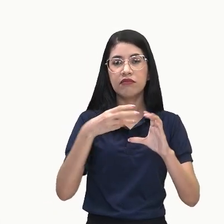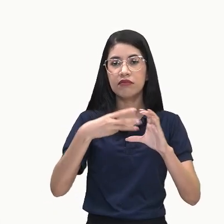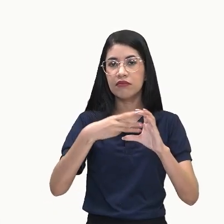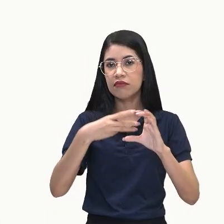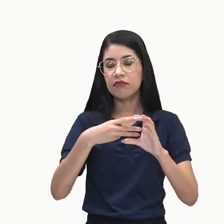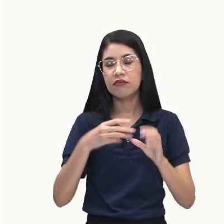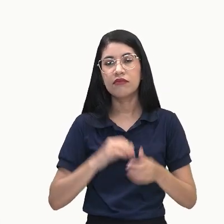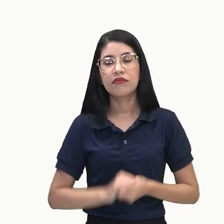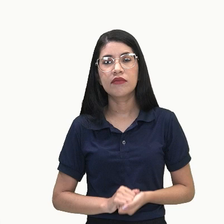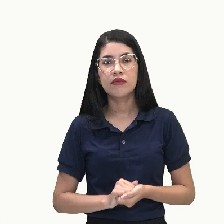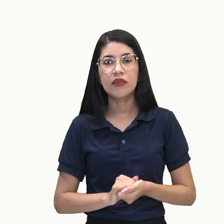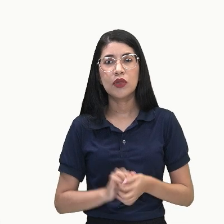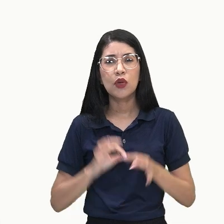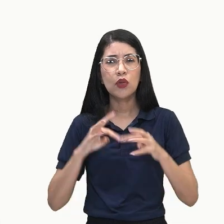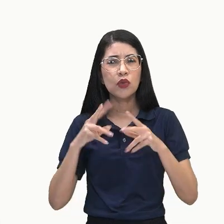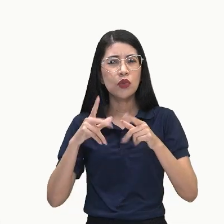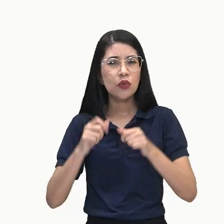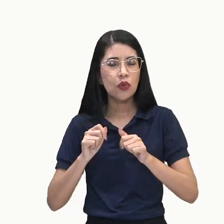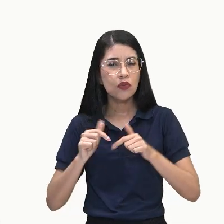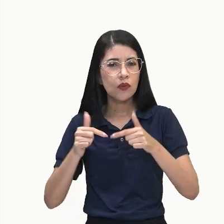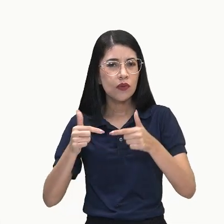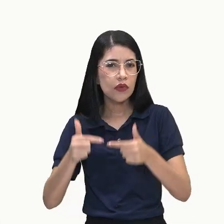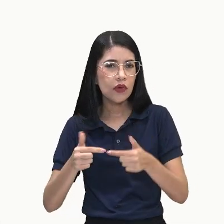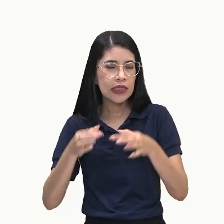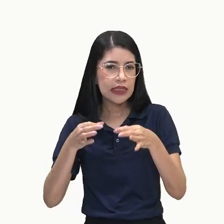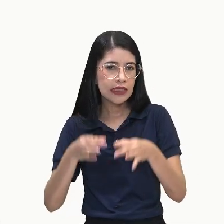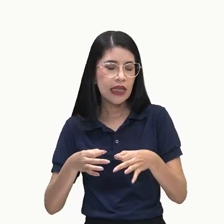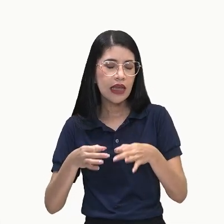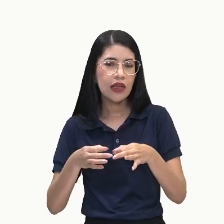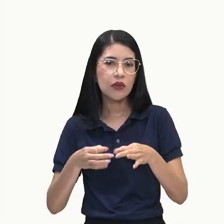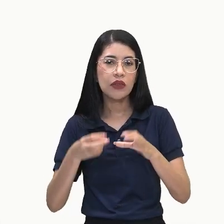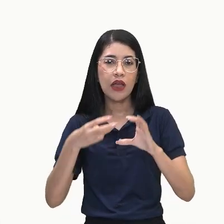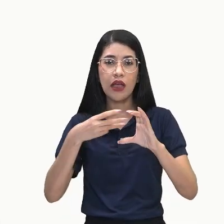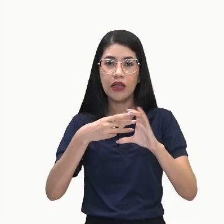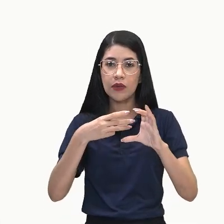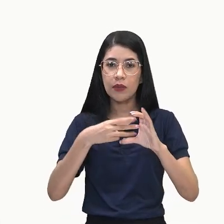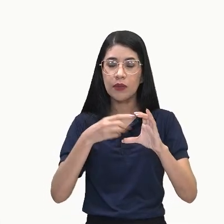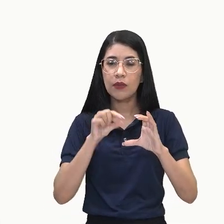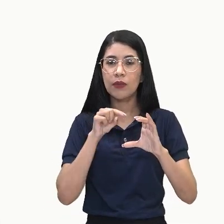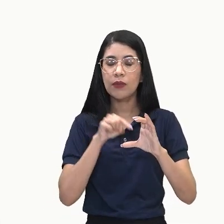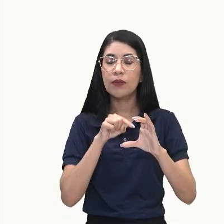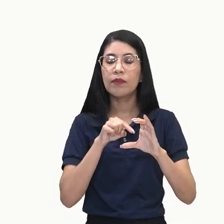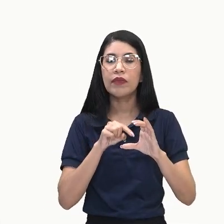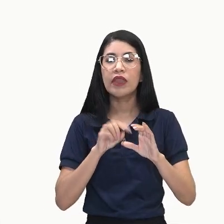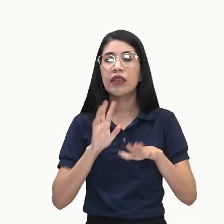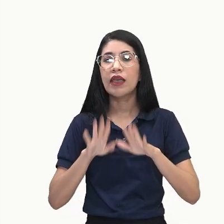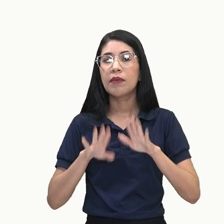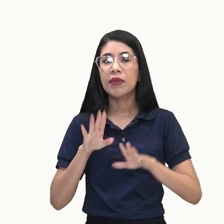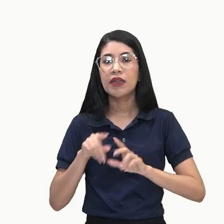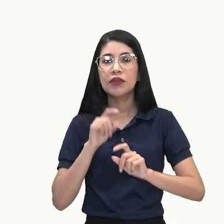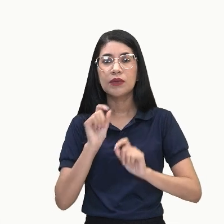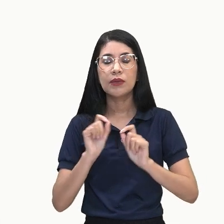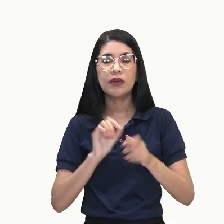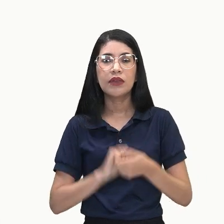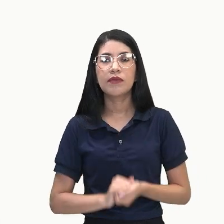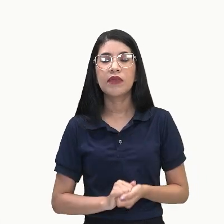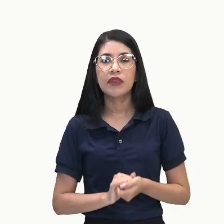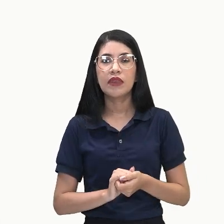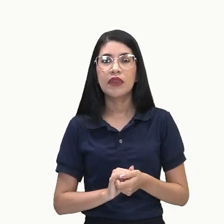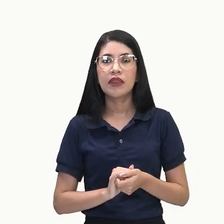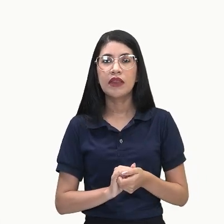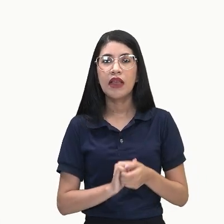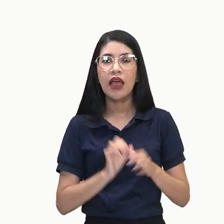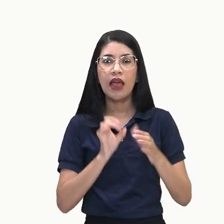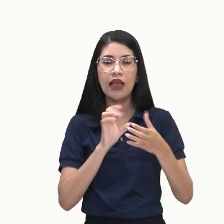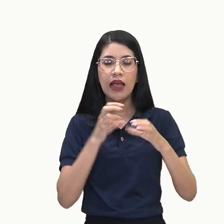célula. Todo o funcionamento desse organismo vai depender de que cada célula